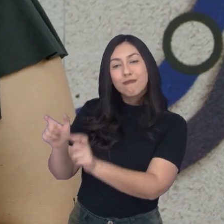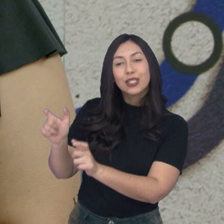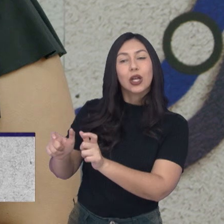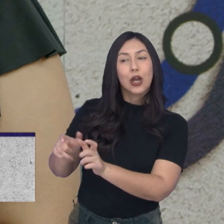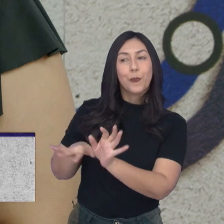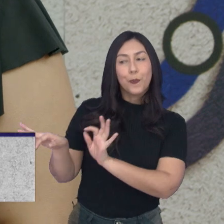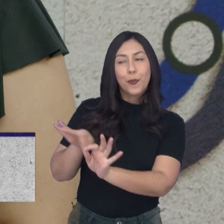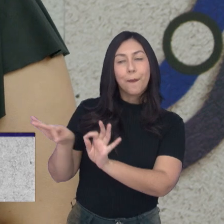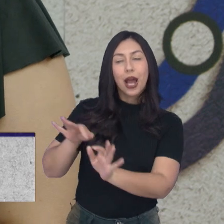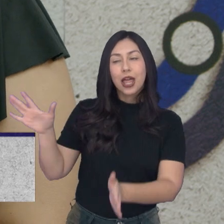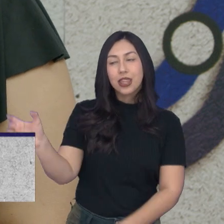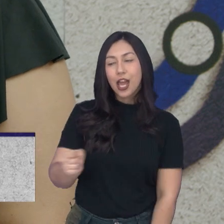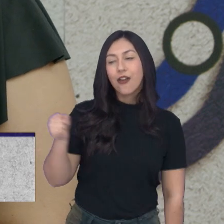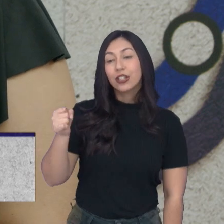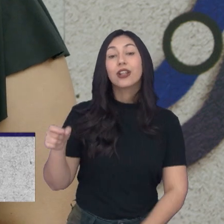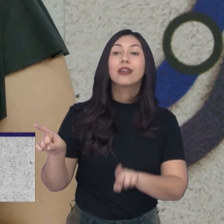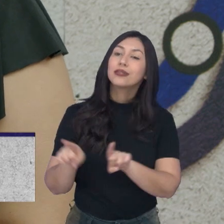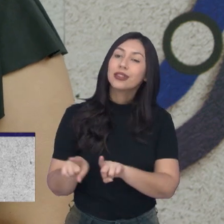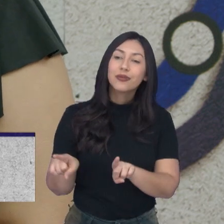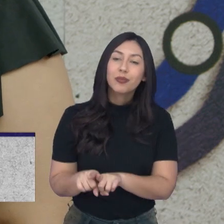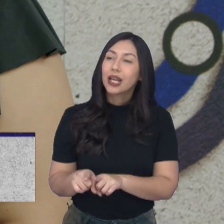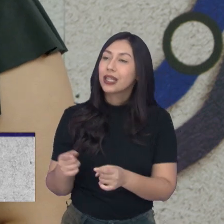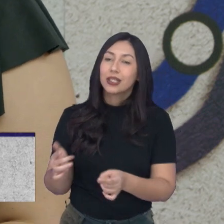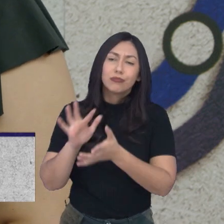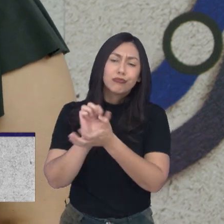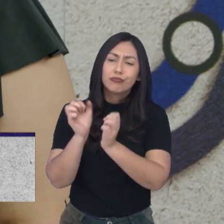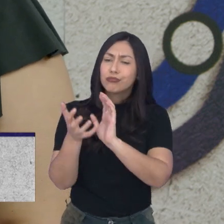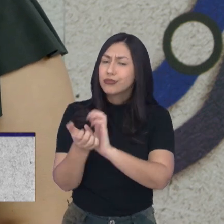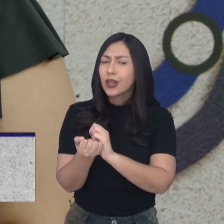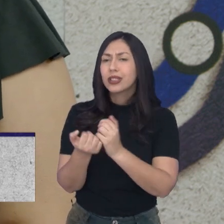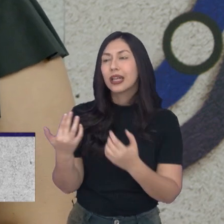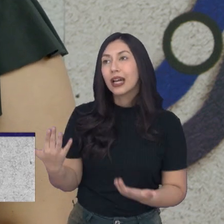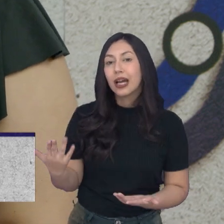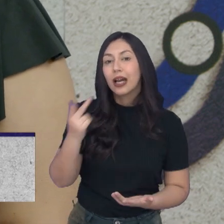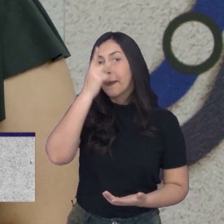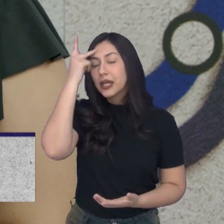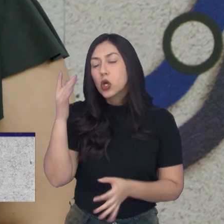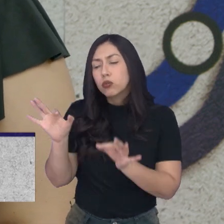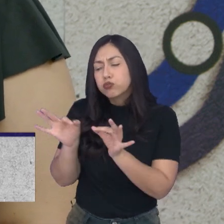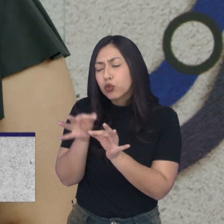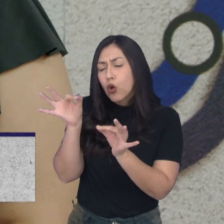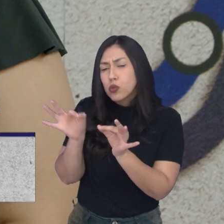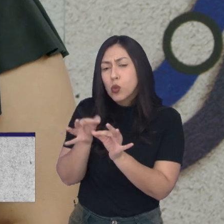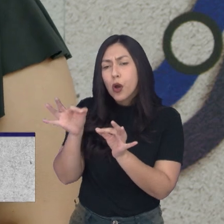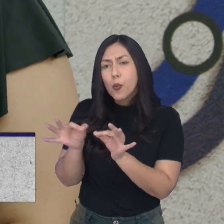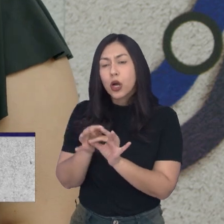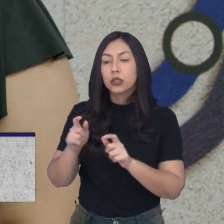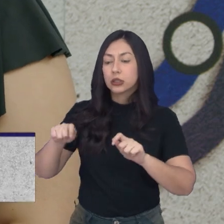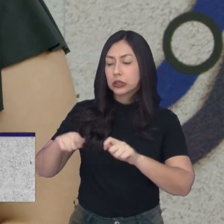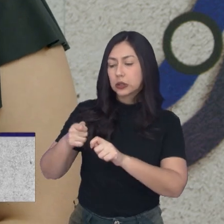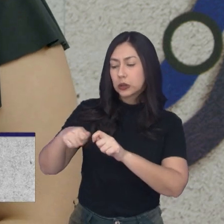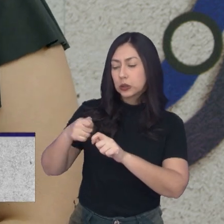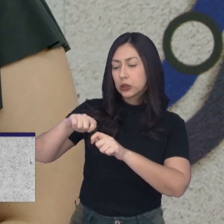eventos, né? E também a parte de artesanato tem. Então a gente traz aquela pessoa que produz bordado, que produz crochê, e